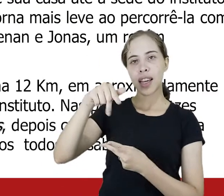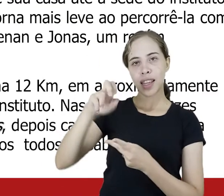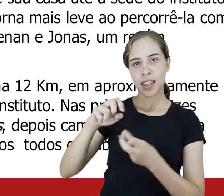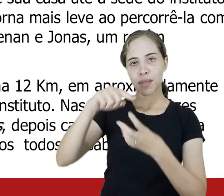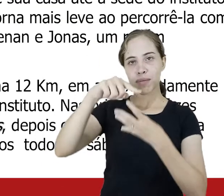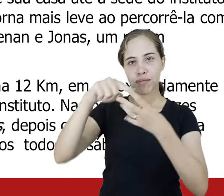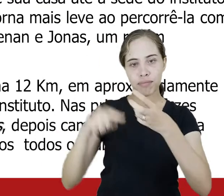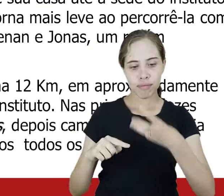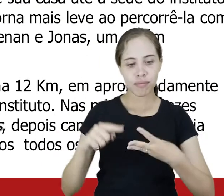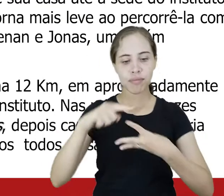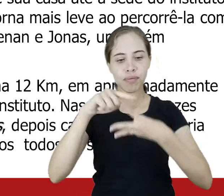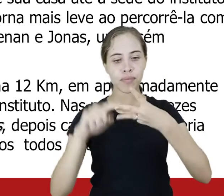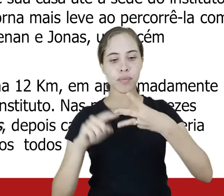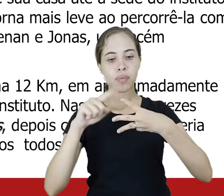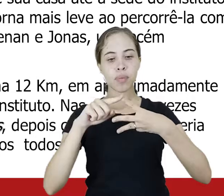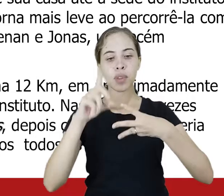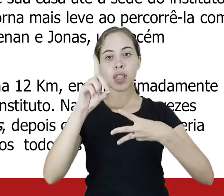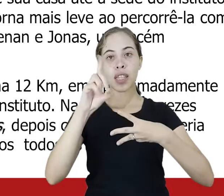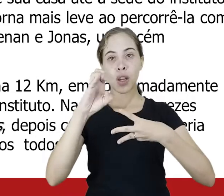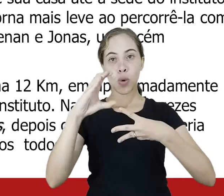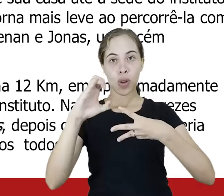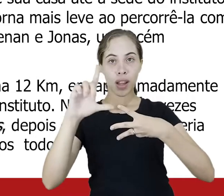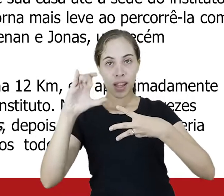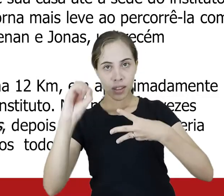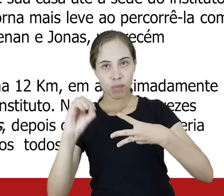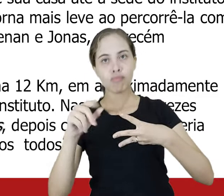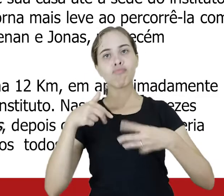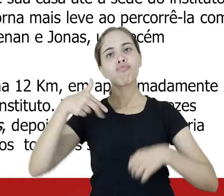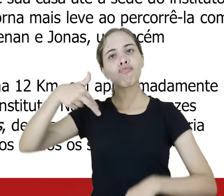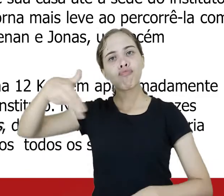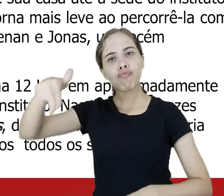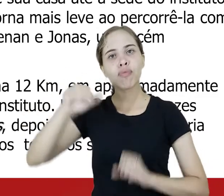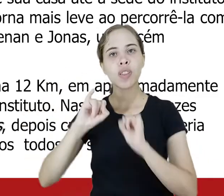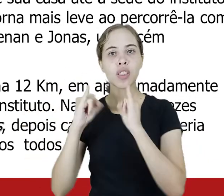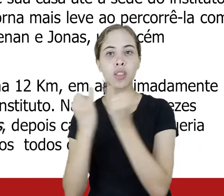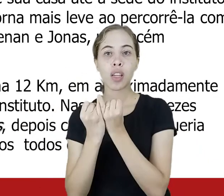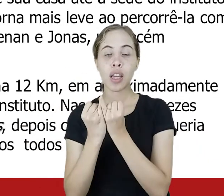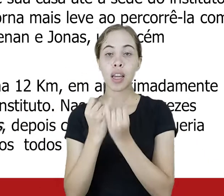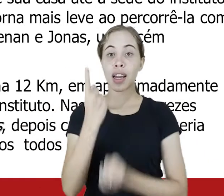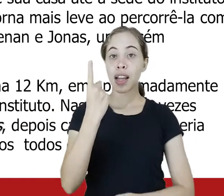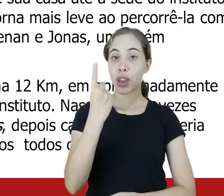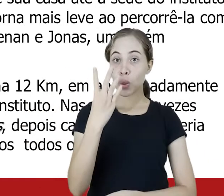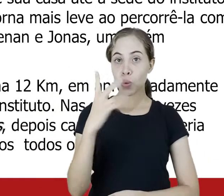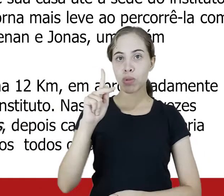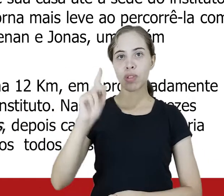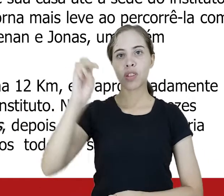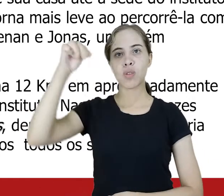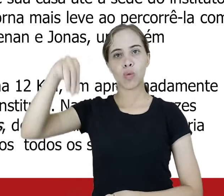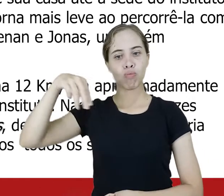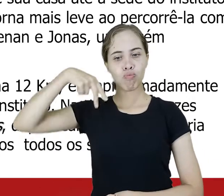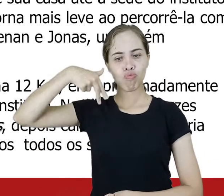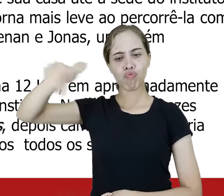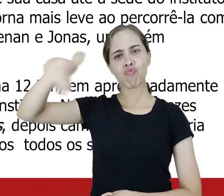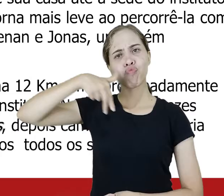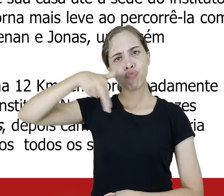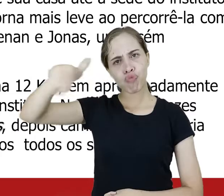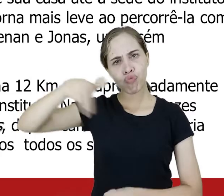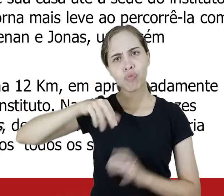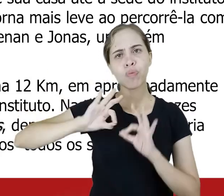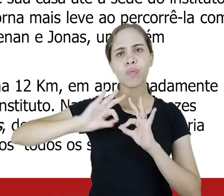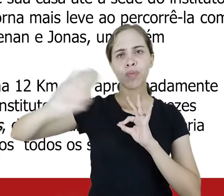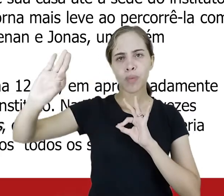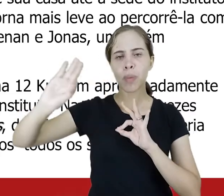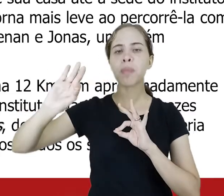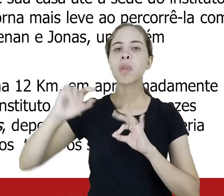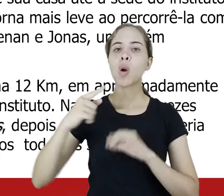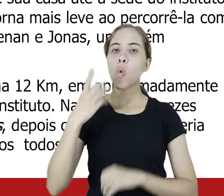ele caminha para chegar ao Instituto, caminha com a irmã 14 quilômetros, um trajeto que leva em torno